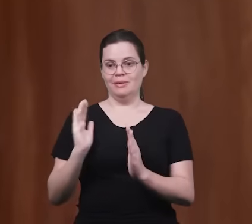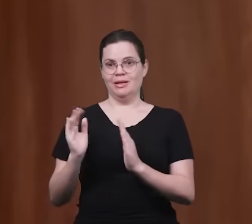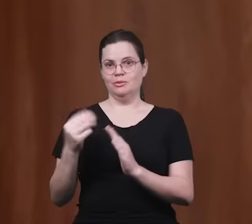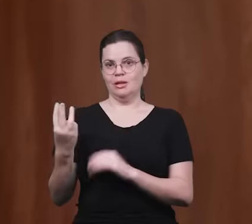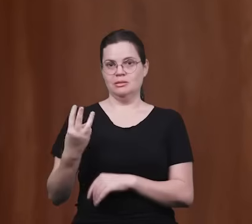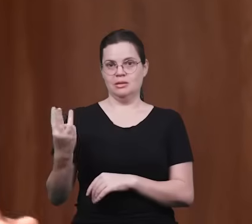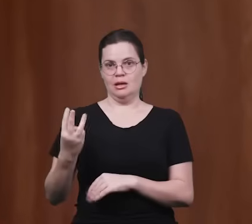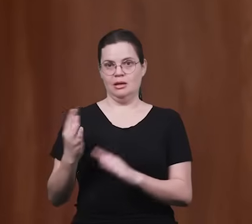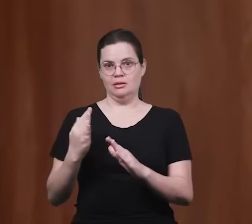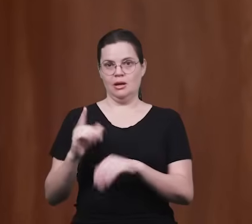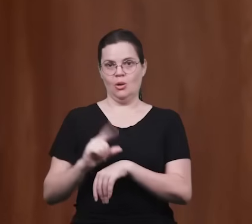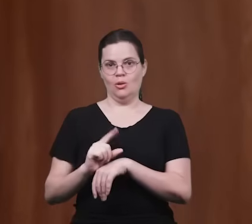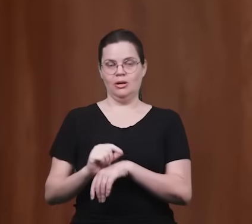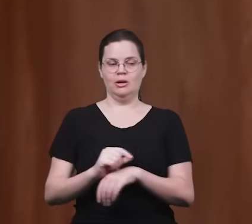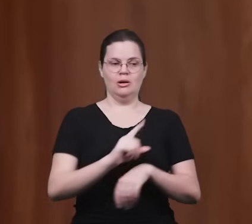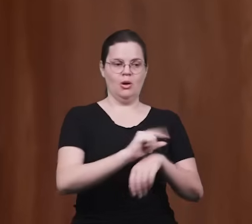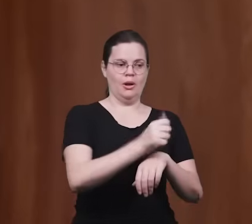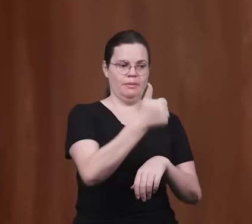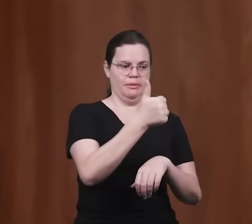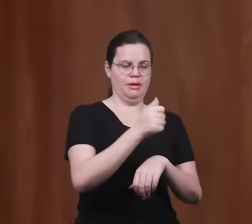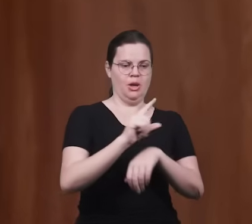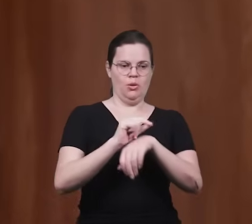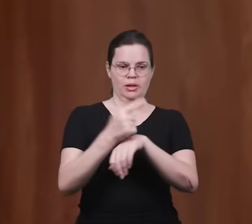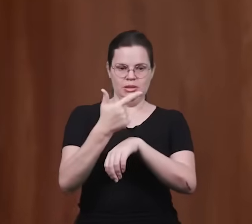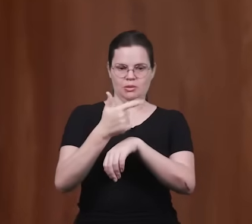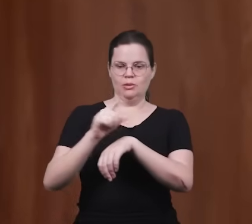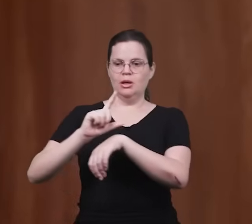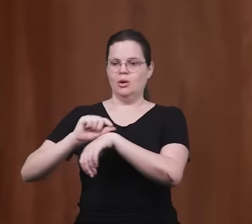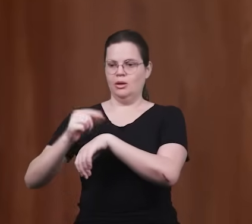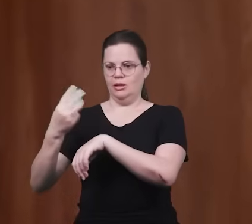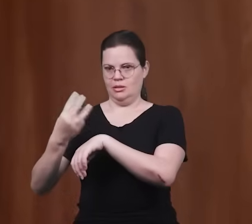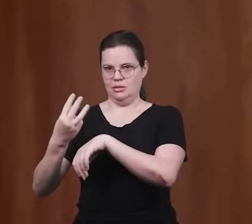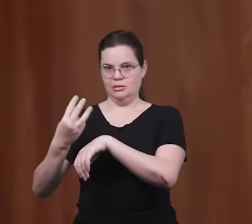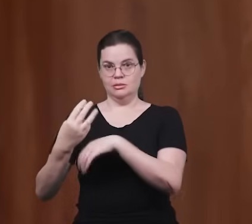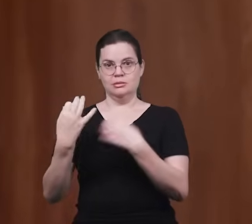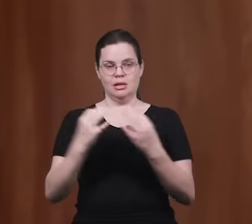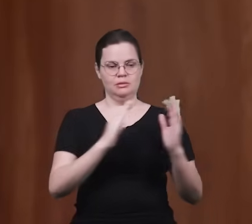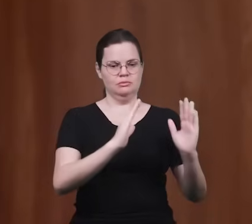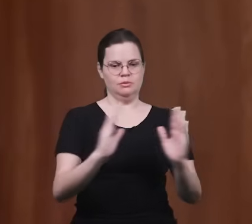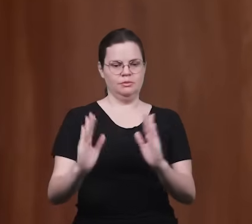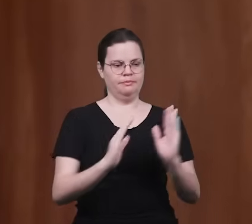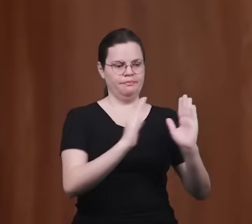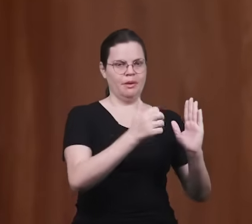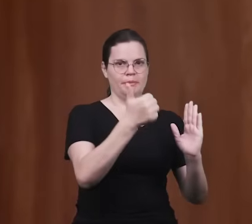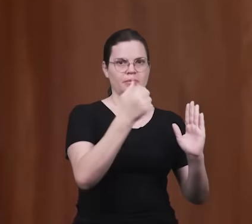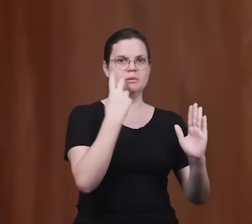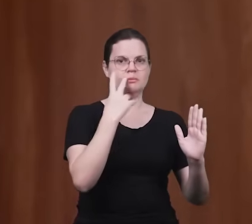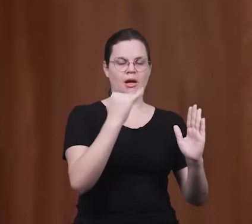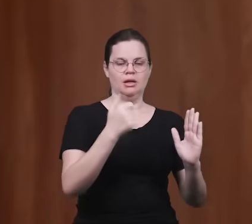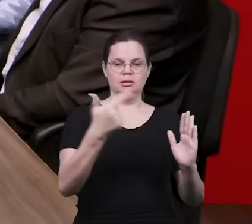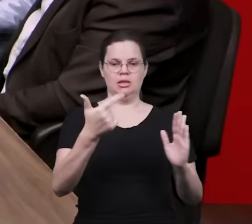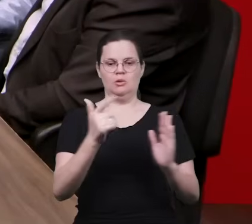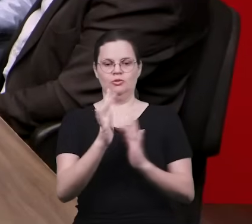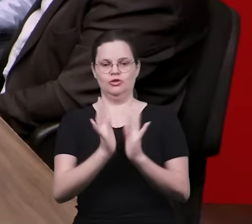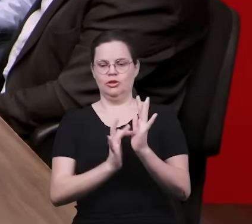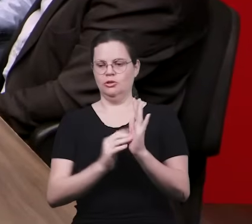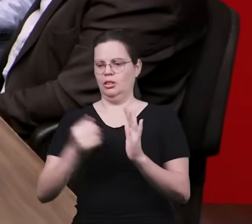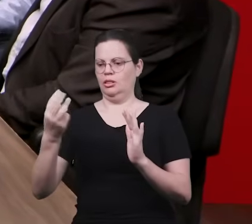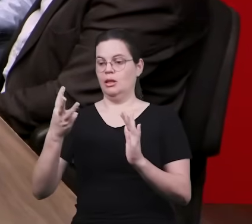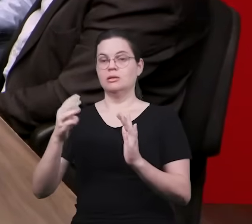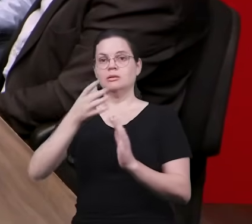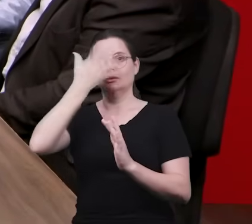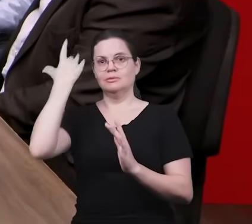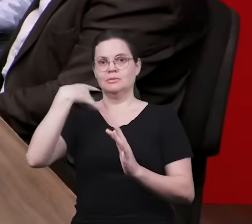do Espírito Santo. Então é um marco histórico na vida da igreja. Profético, né? Né? Exatamente,